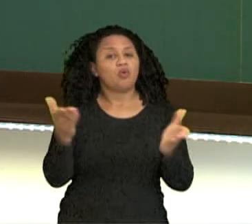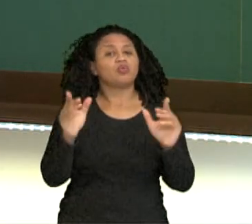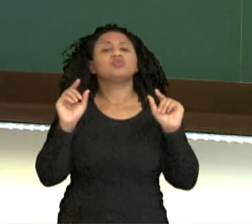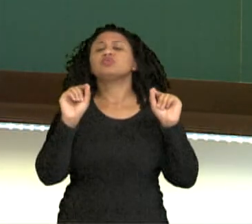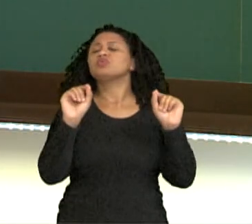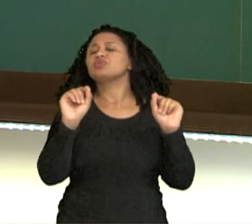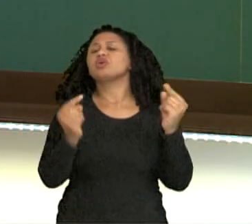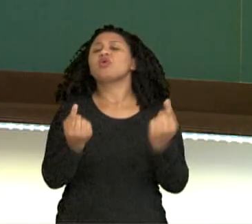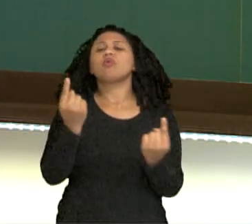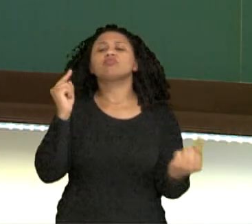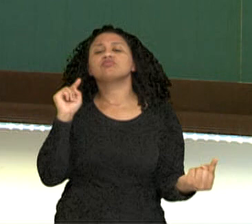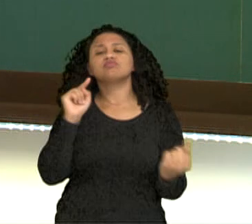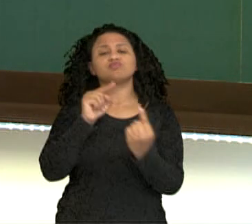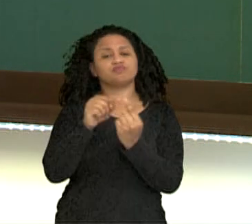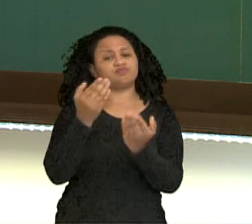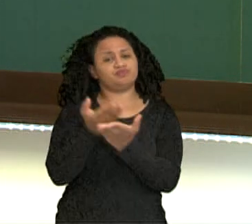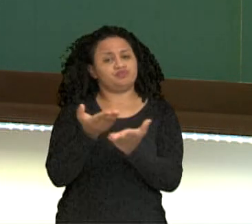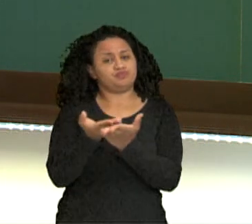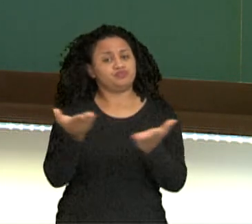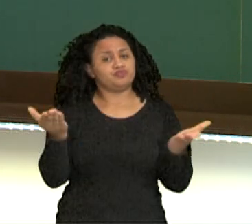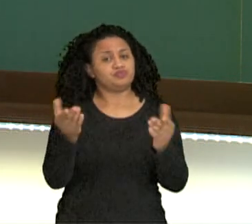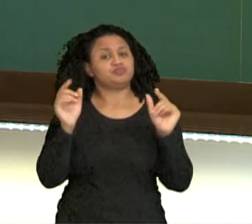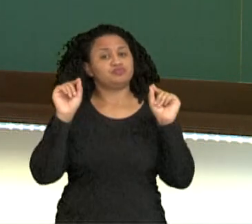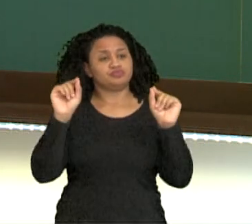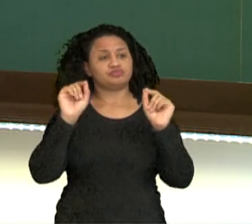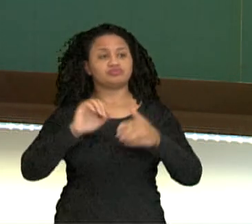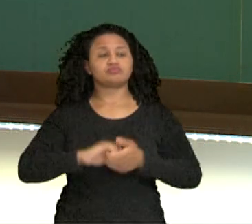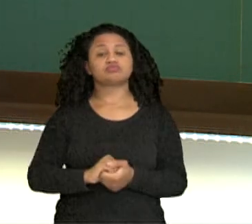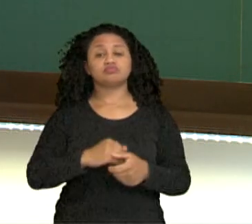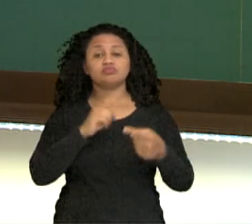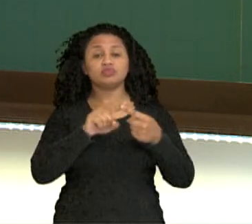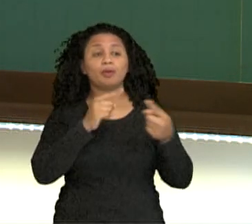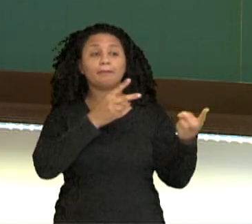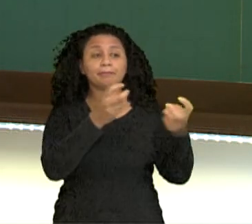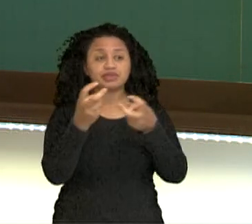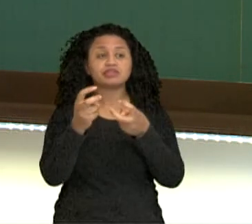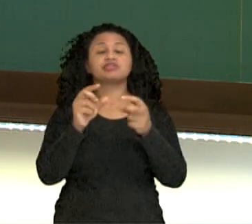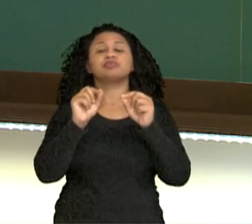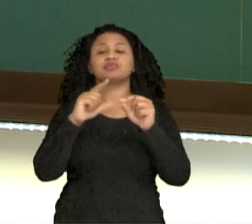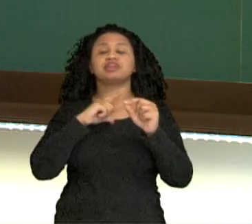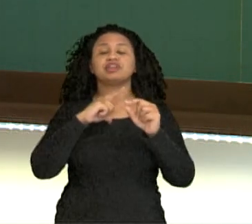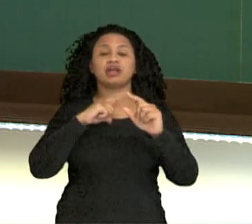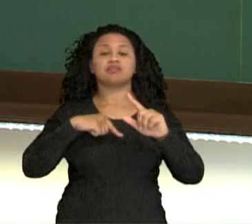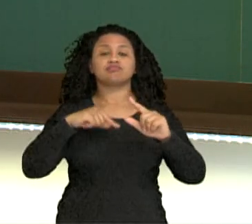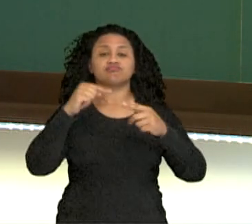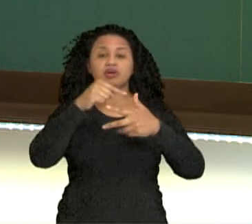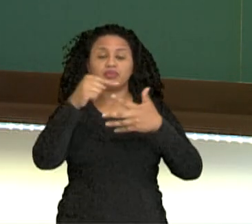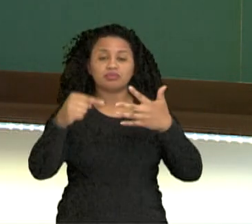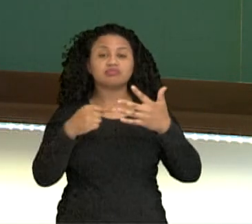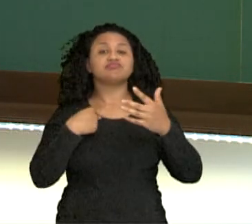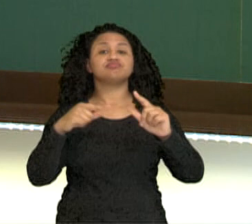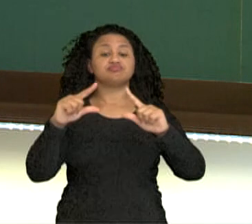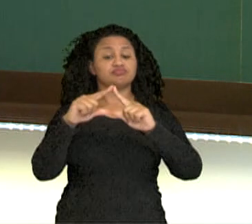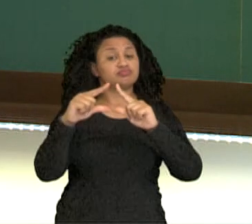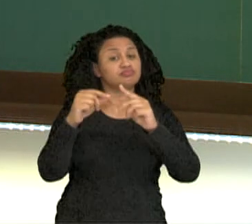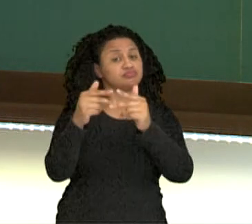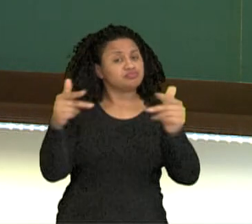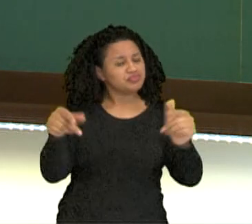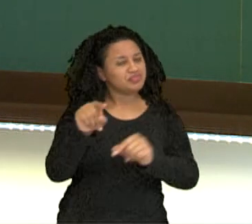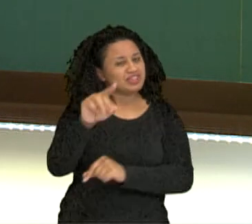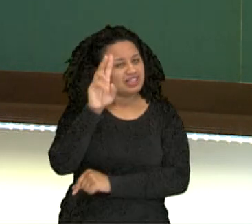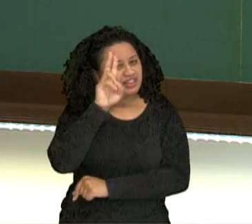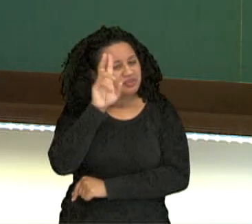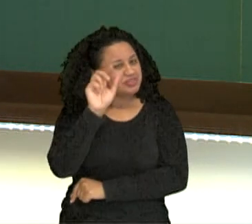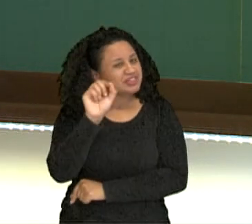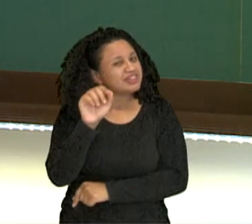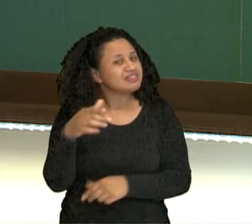é o objetivo das nossas aulas de hoje? É identificar os elementos do triângulo. Triângulo, vocês lembram o que é?